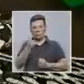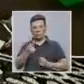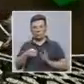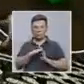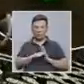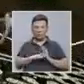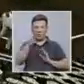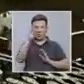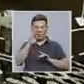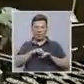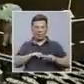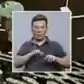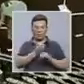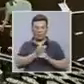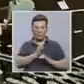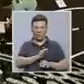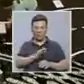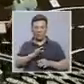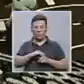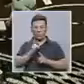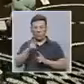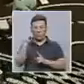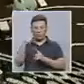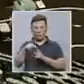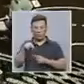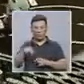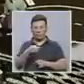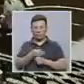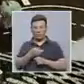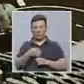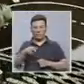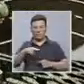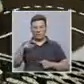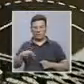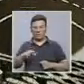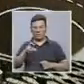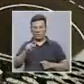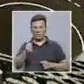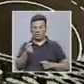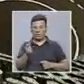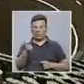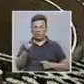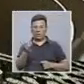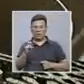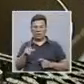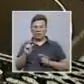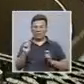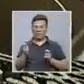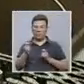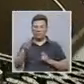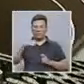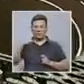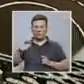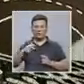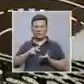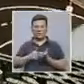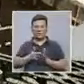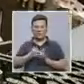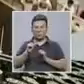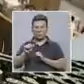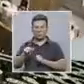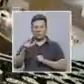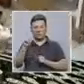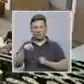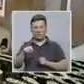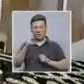programados obviamente por computadores, até porque os objetivos deste Festival Nacional de Robótica é a promoção da ciência e da tecnologia